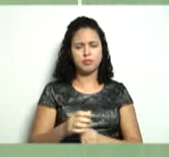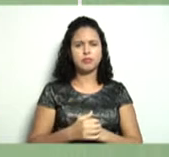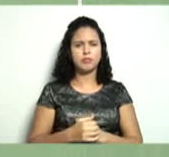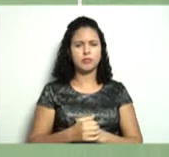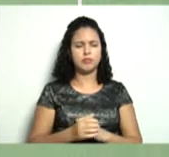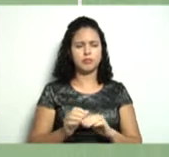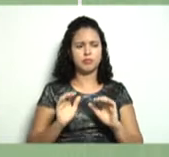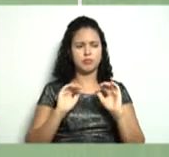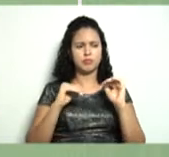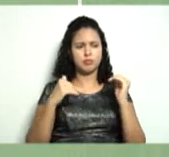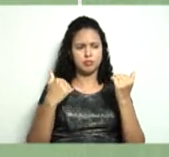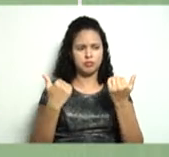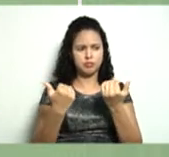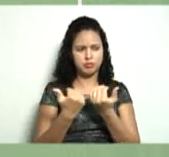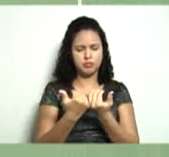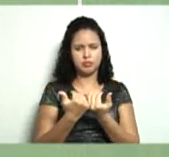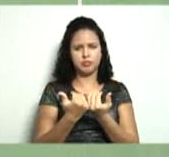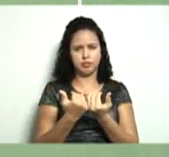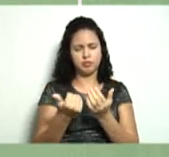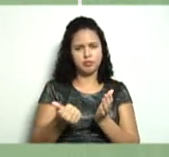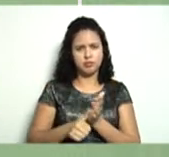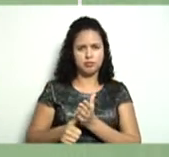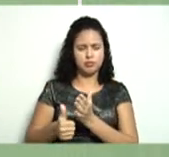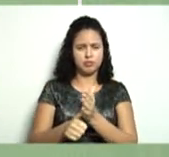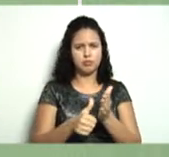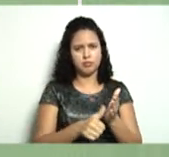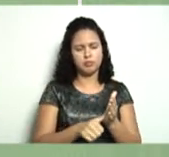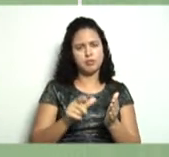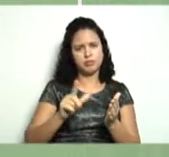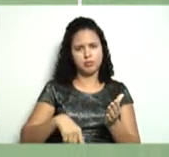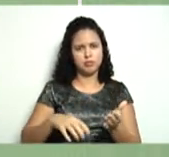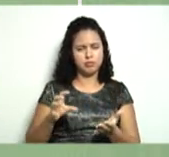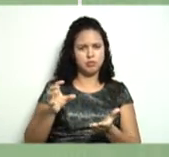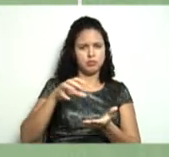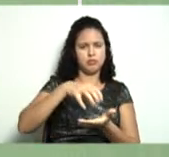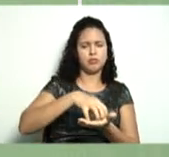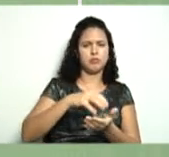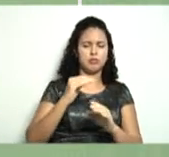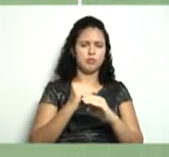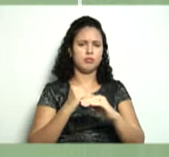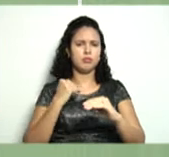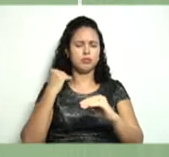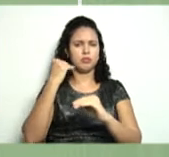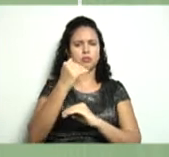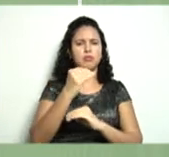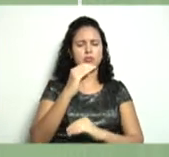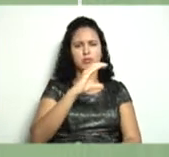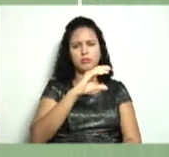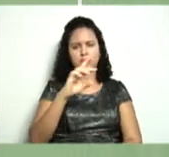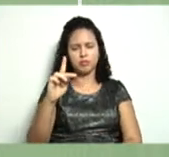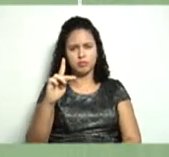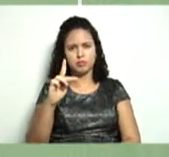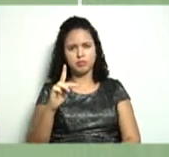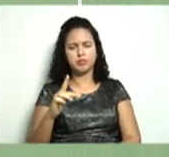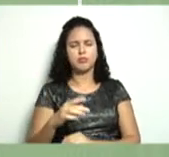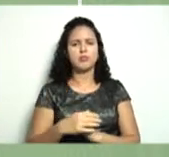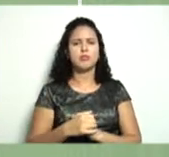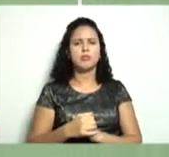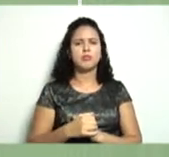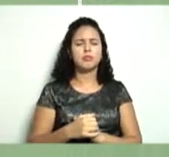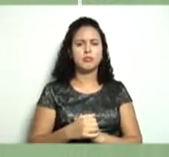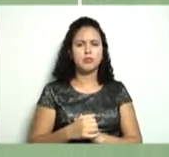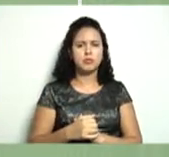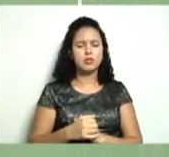As Assembleias Gerais dos Associados é o órgão superior da cooperativa. Olha aqui onde